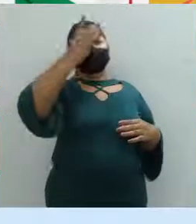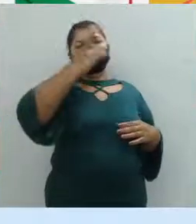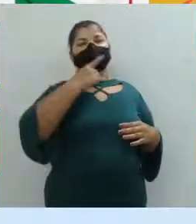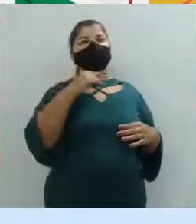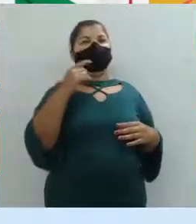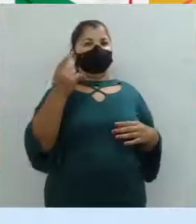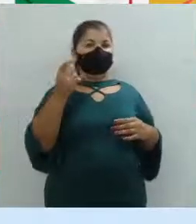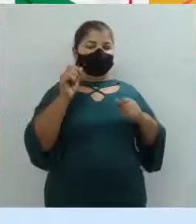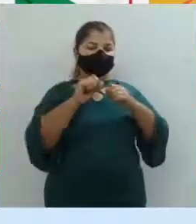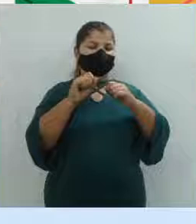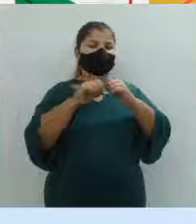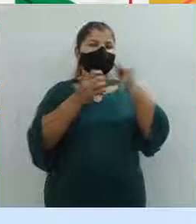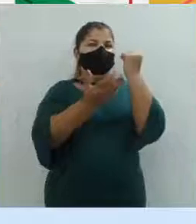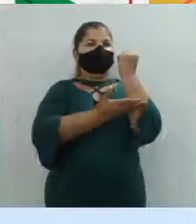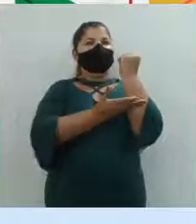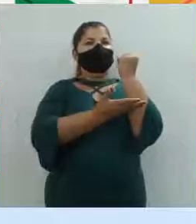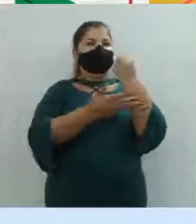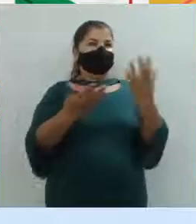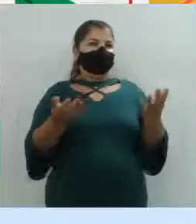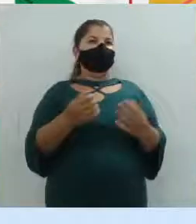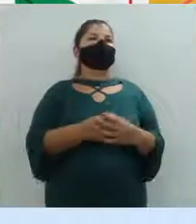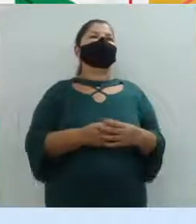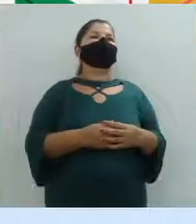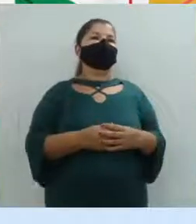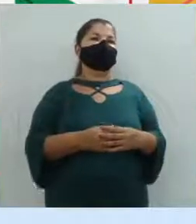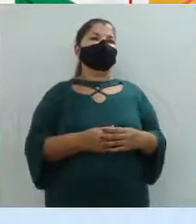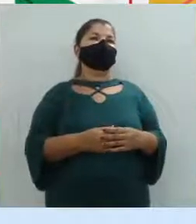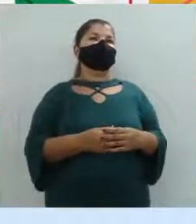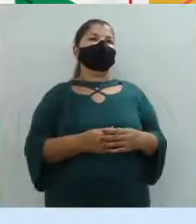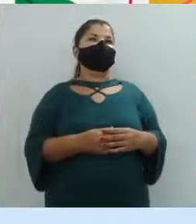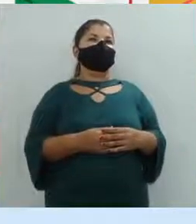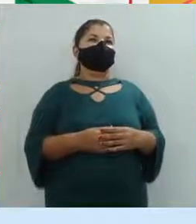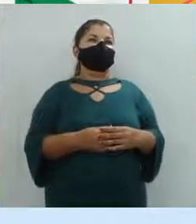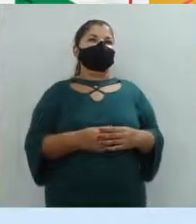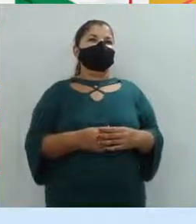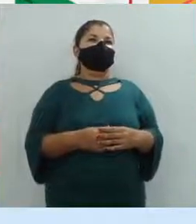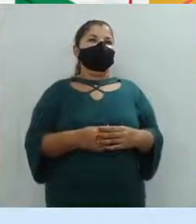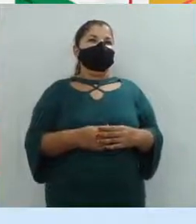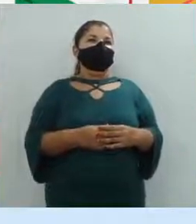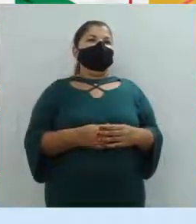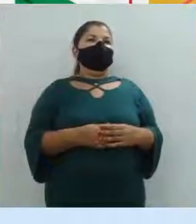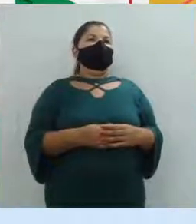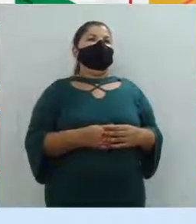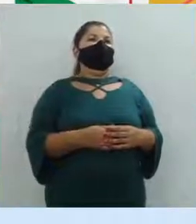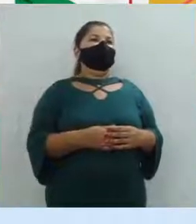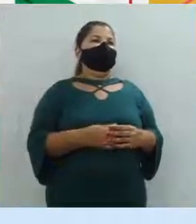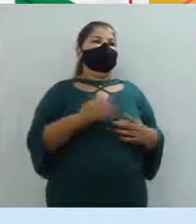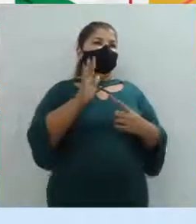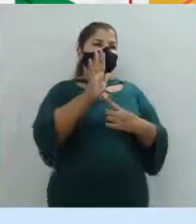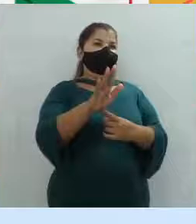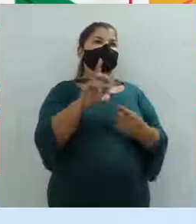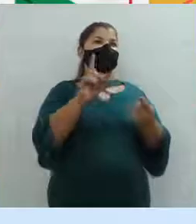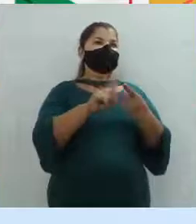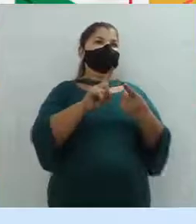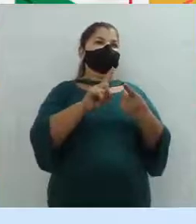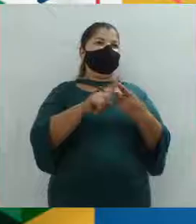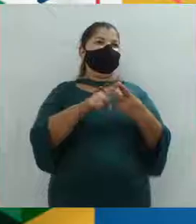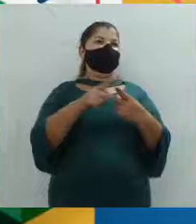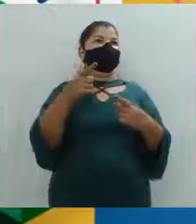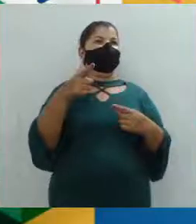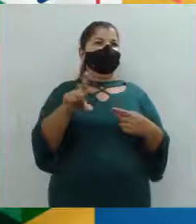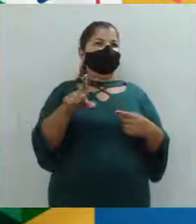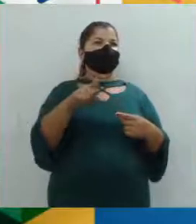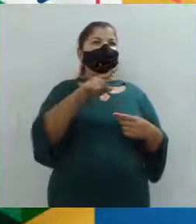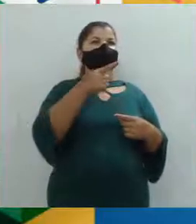representado com essas garrafas PET, ok? Bom, aí a gente também tem uma outra obra de